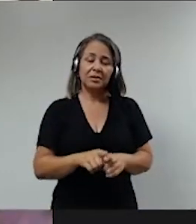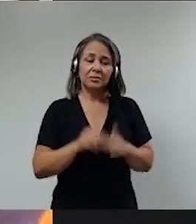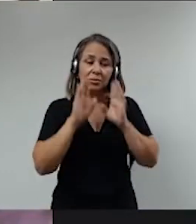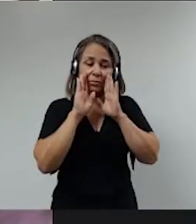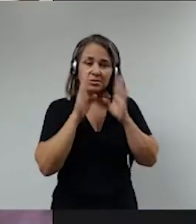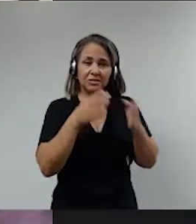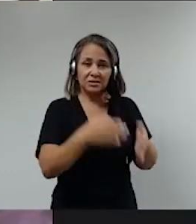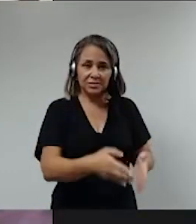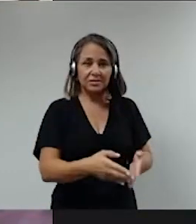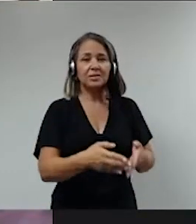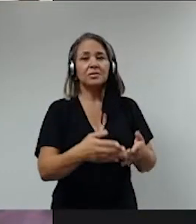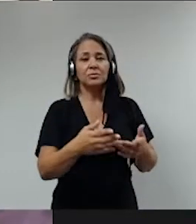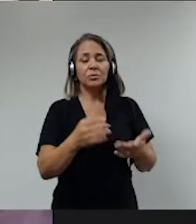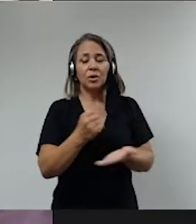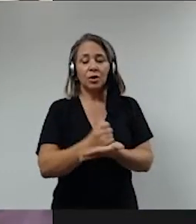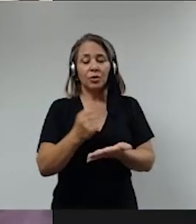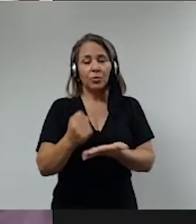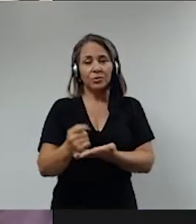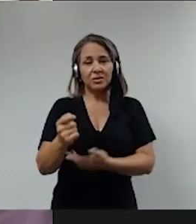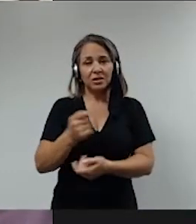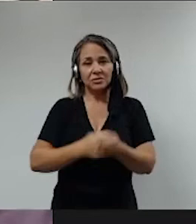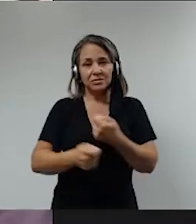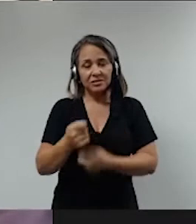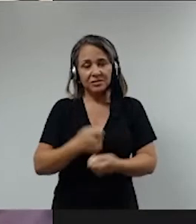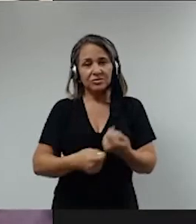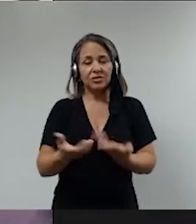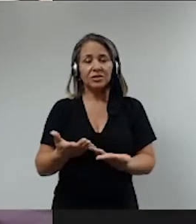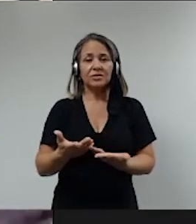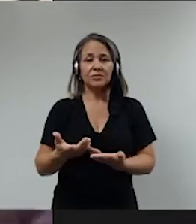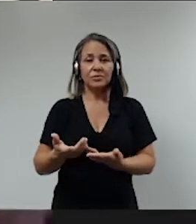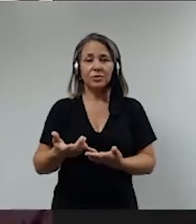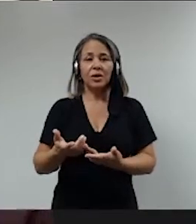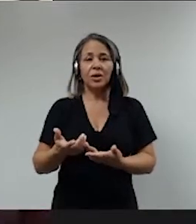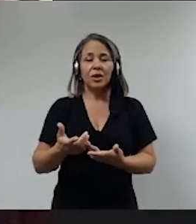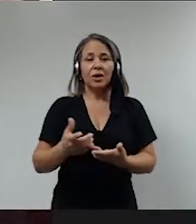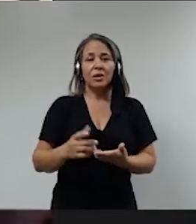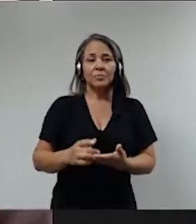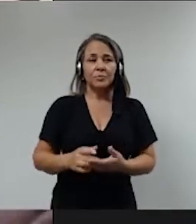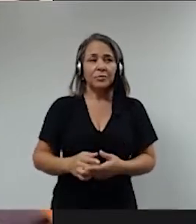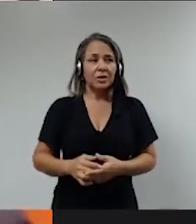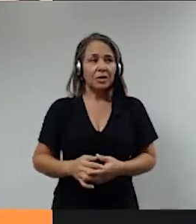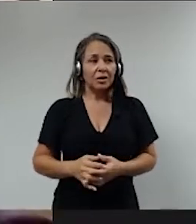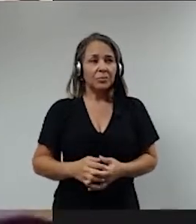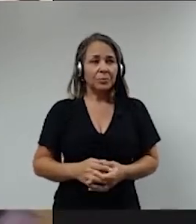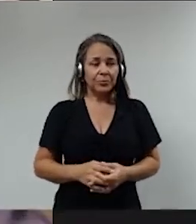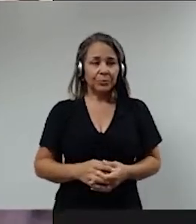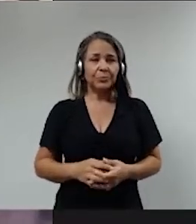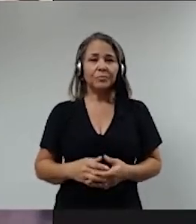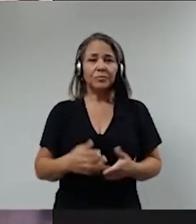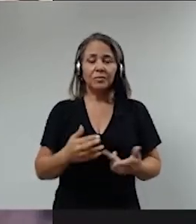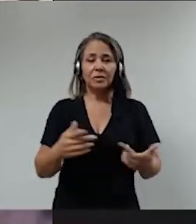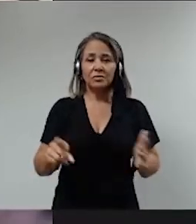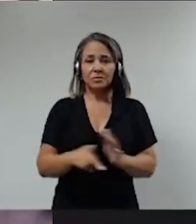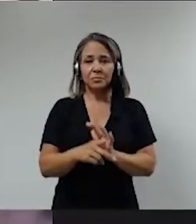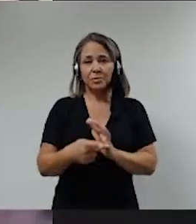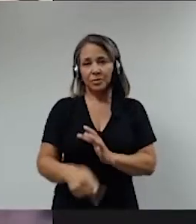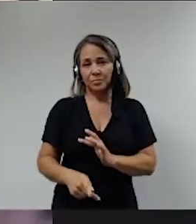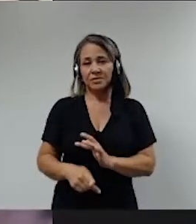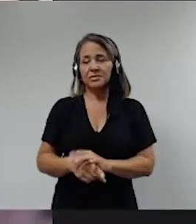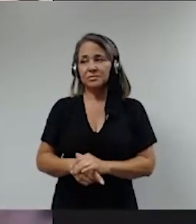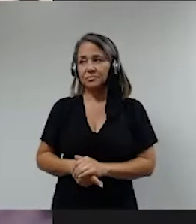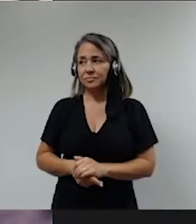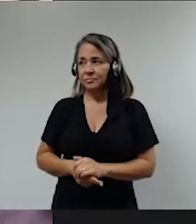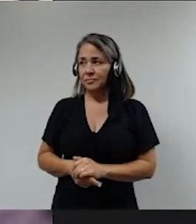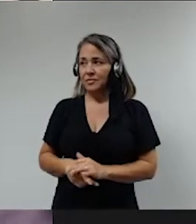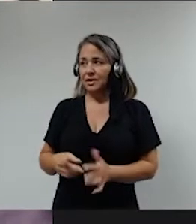concentração, joint venture, contrato associativo, consórcio, enfim, todas essas modalidades de atos de concentração, né, do artigo